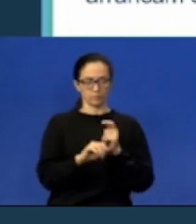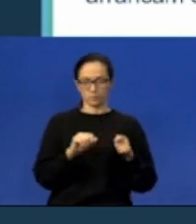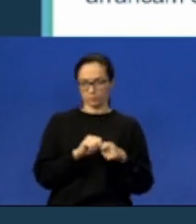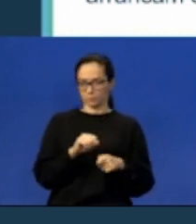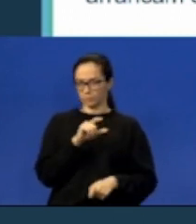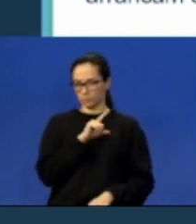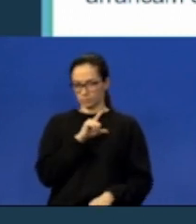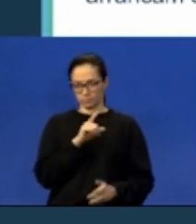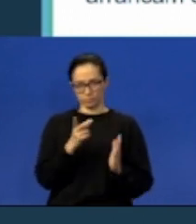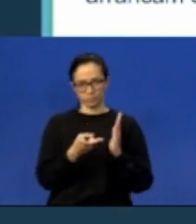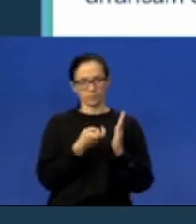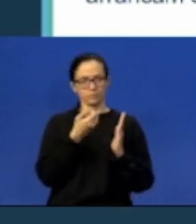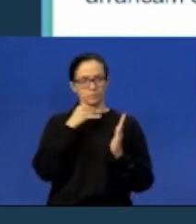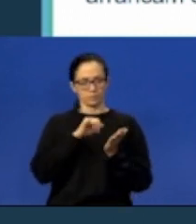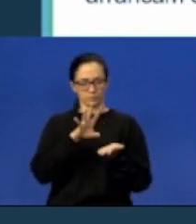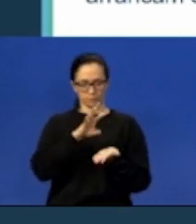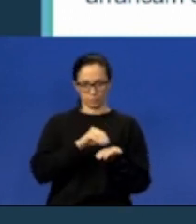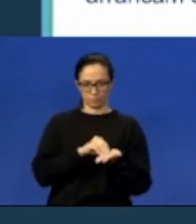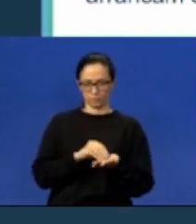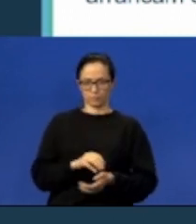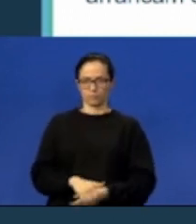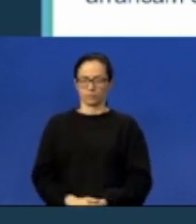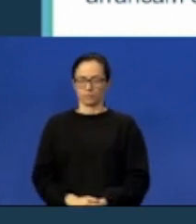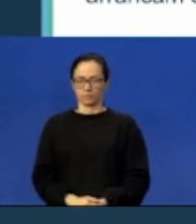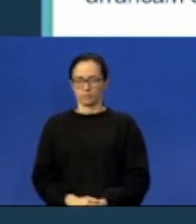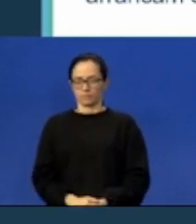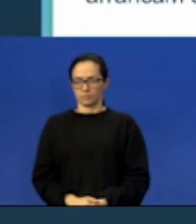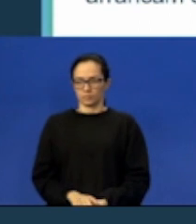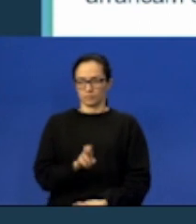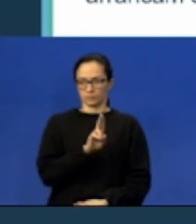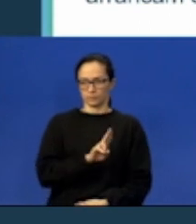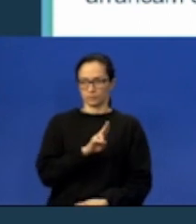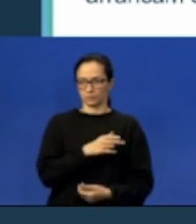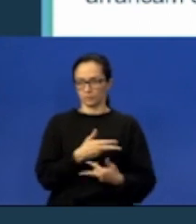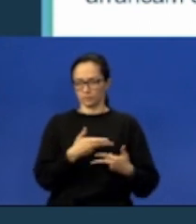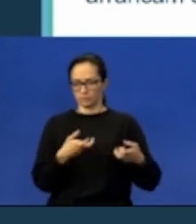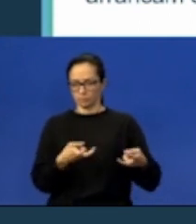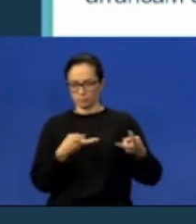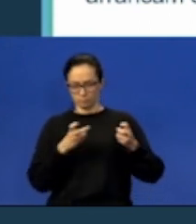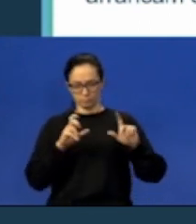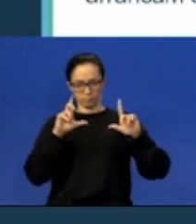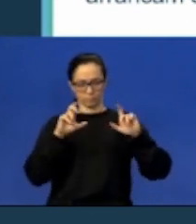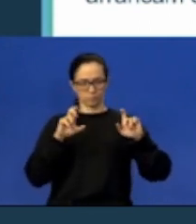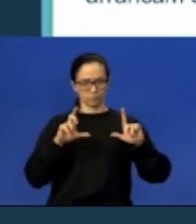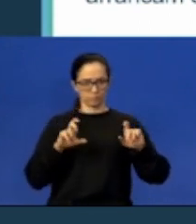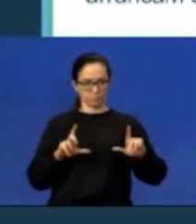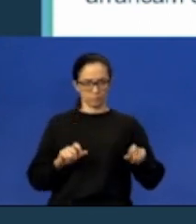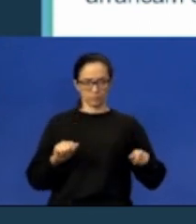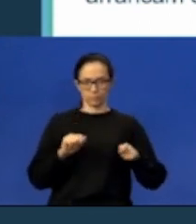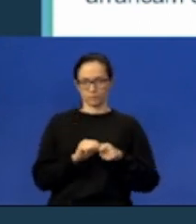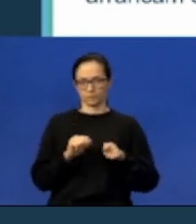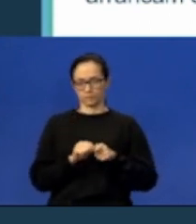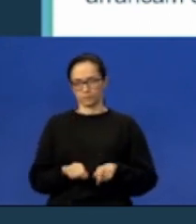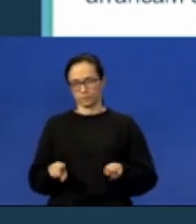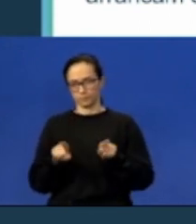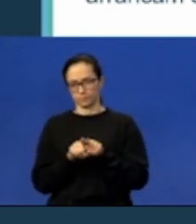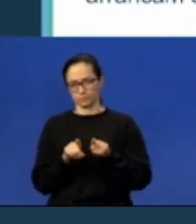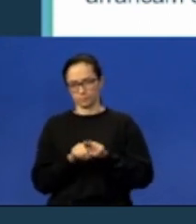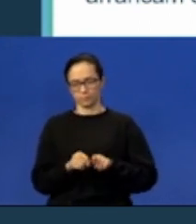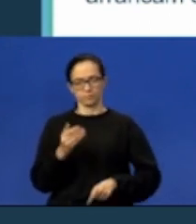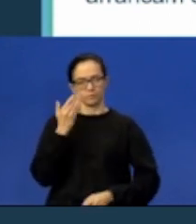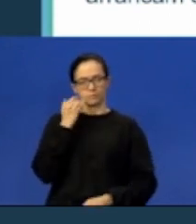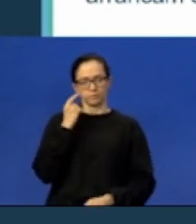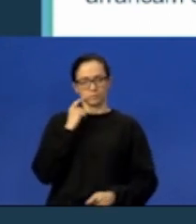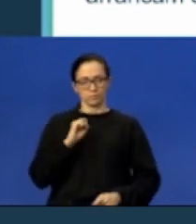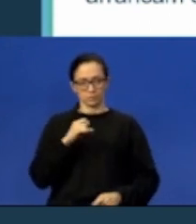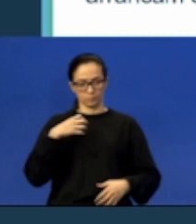é, eles arrancam elétrons dessas substâncias. São usados em medicina para radiografias e, além das radiografias, também para a cura de